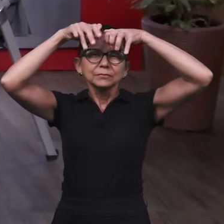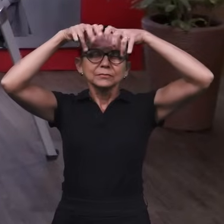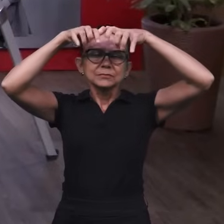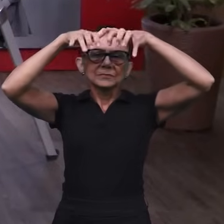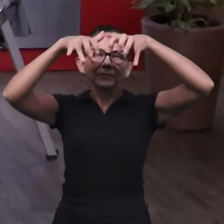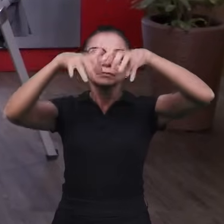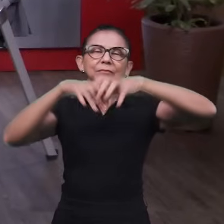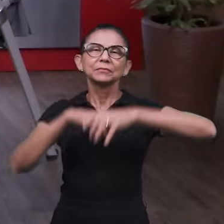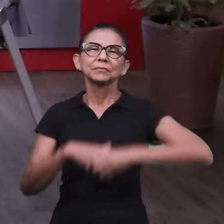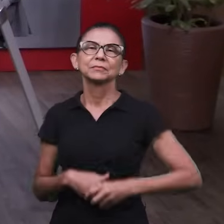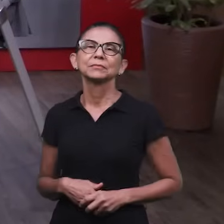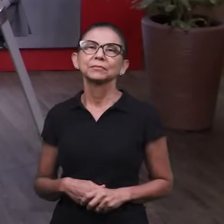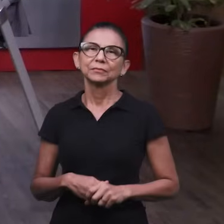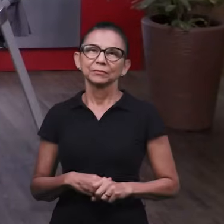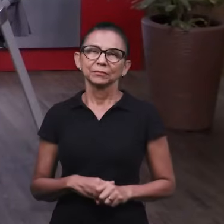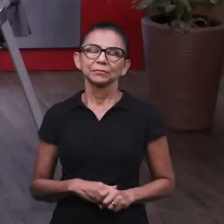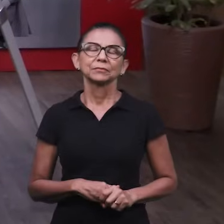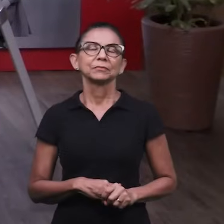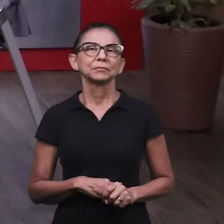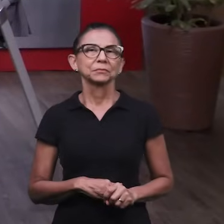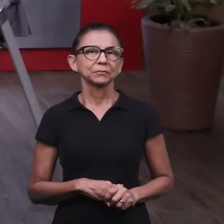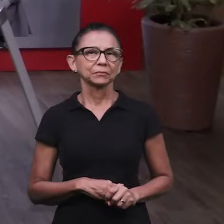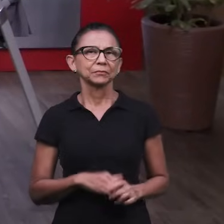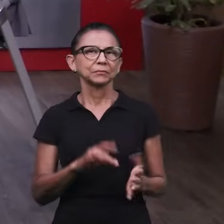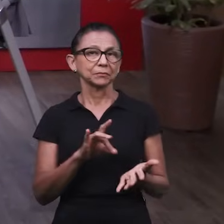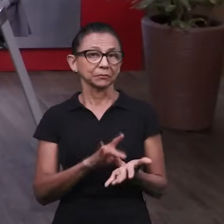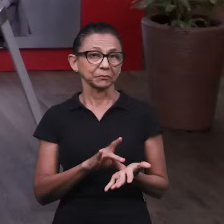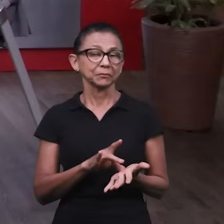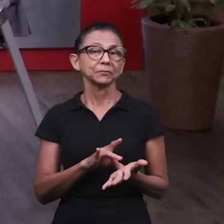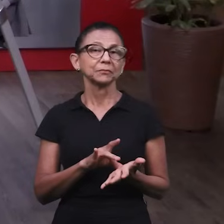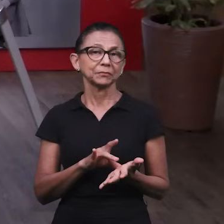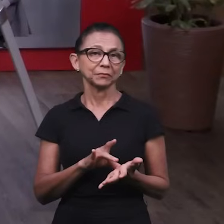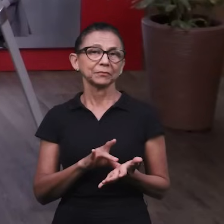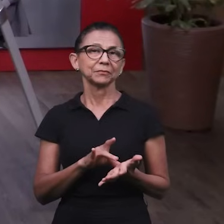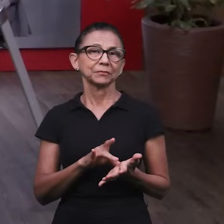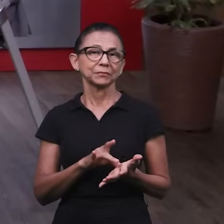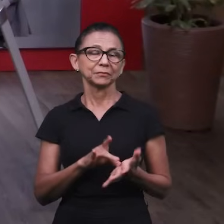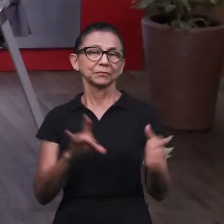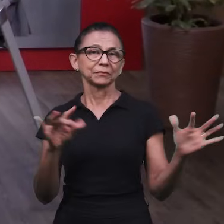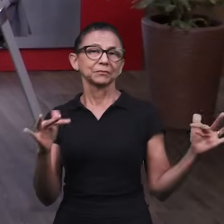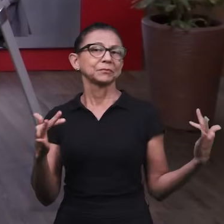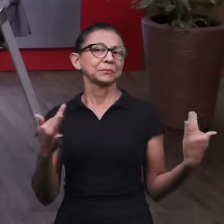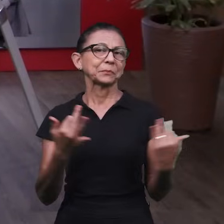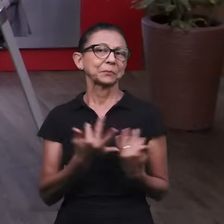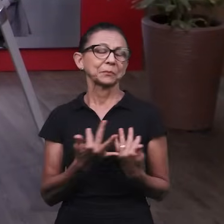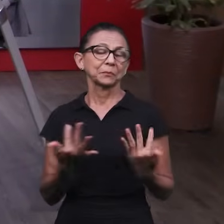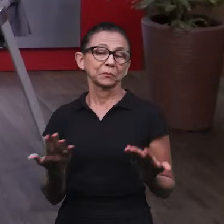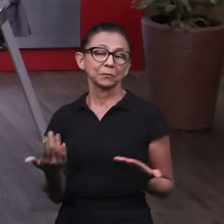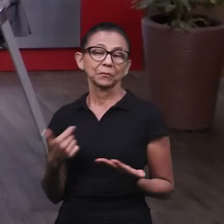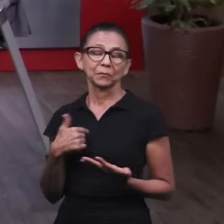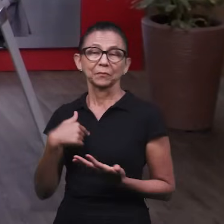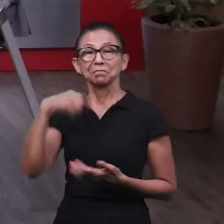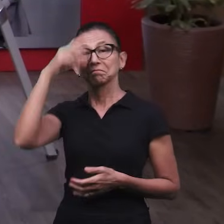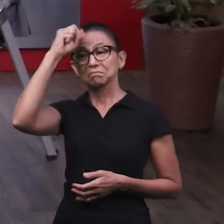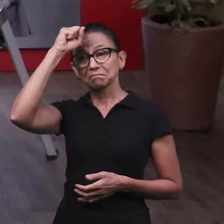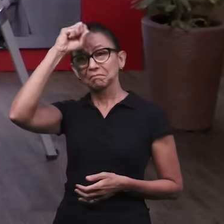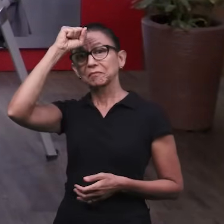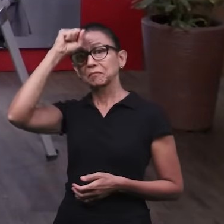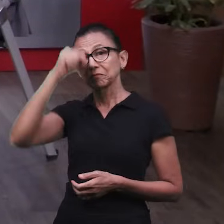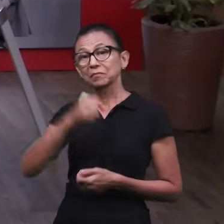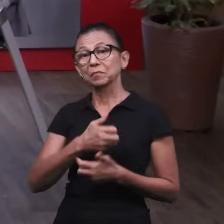que está hoje muito recorrente também nas famílias, né, e que, por certo, eu aprendi